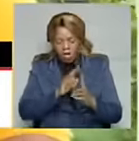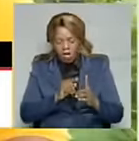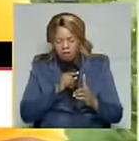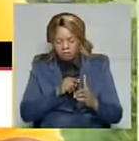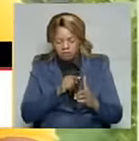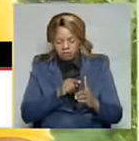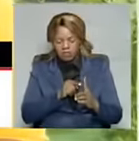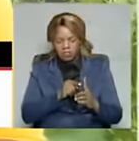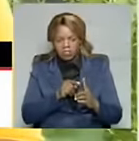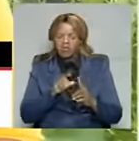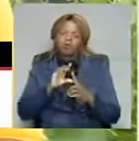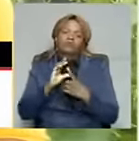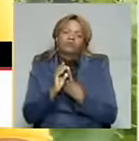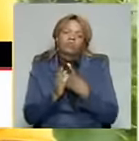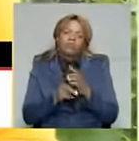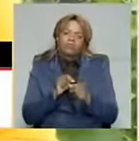dimensão,